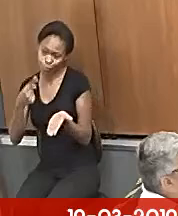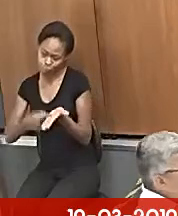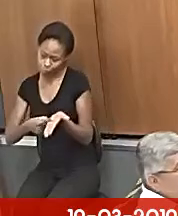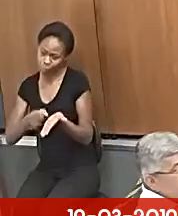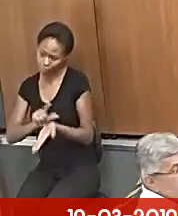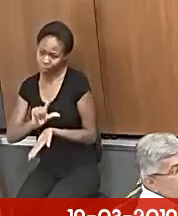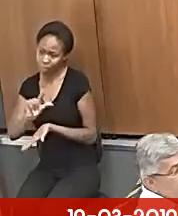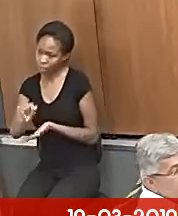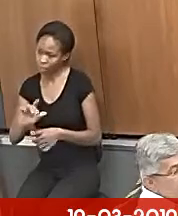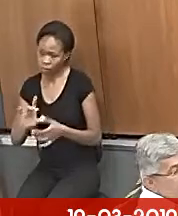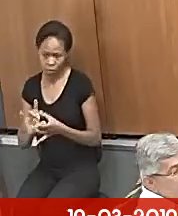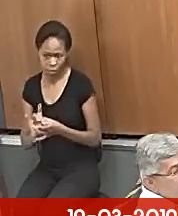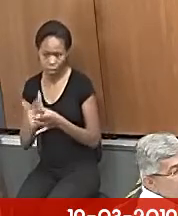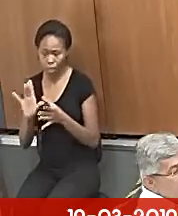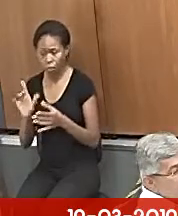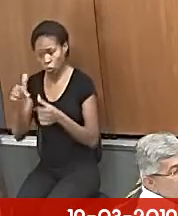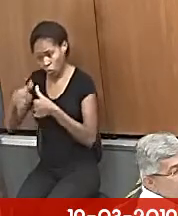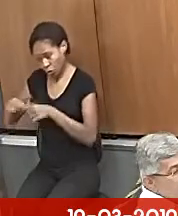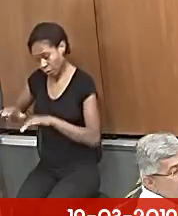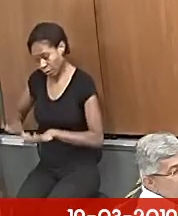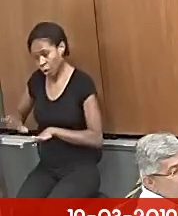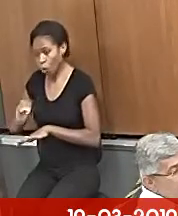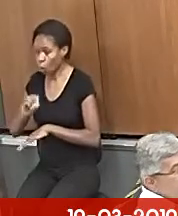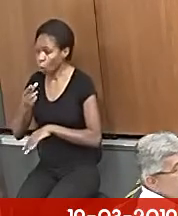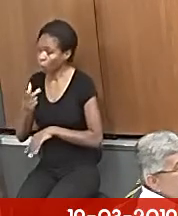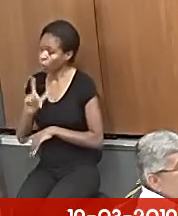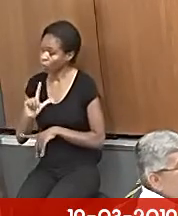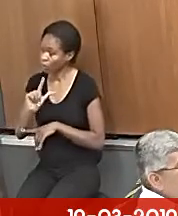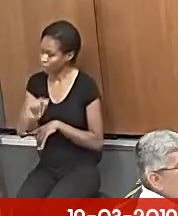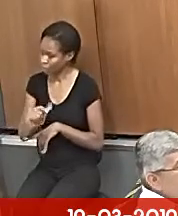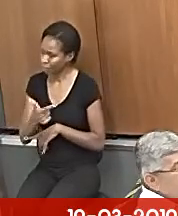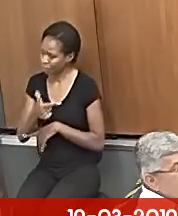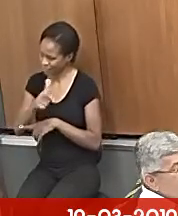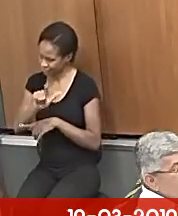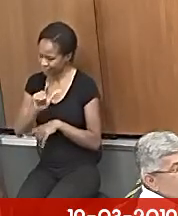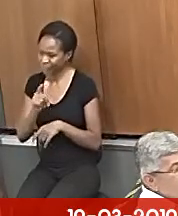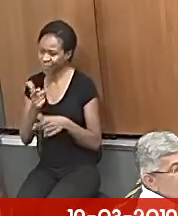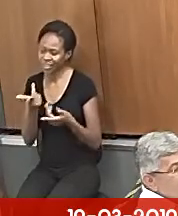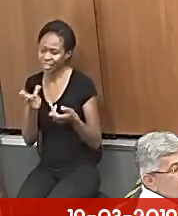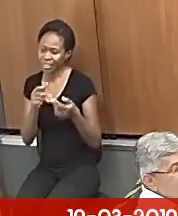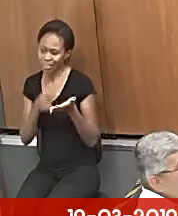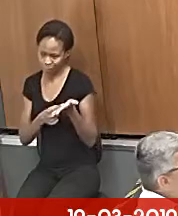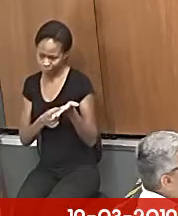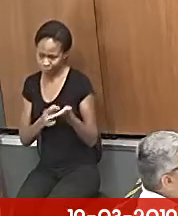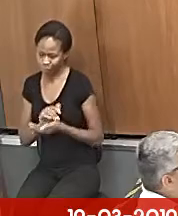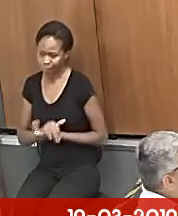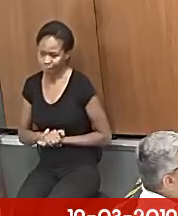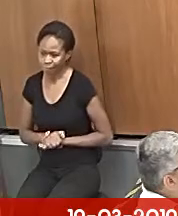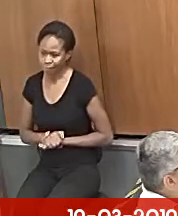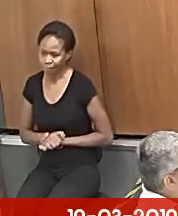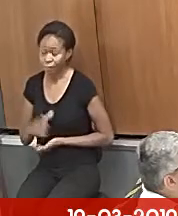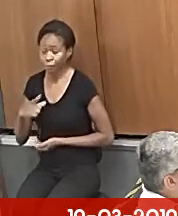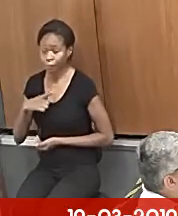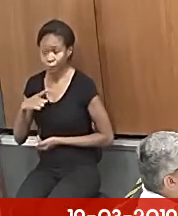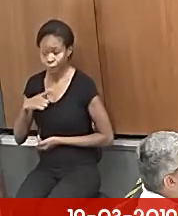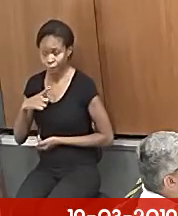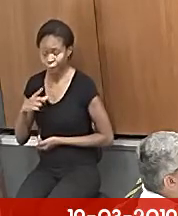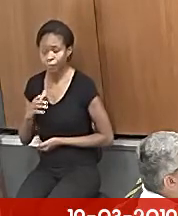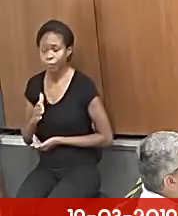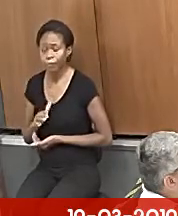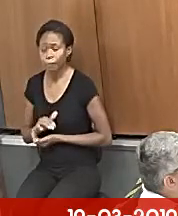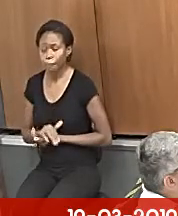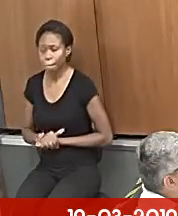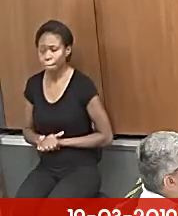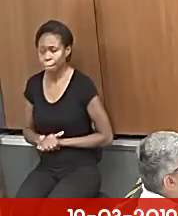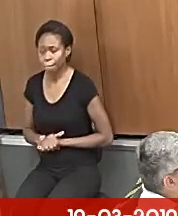à disposição para estar continuar conosco cumprir outra agenda né então nós temos pessoal por incrível